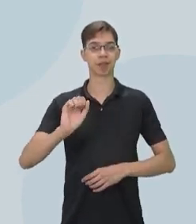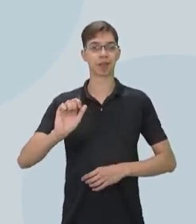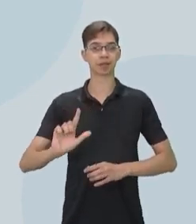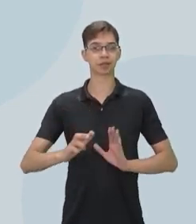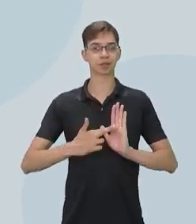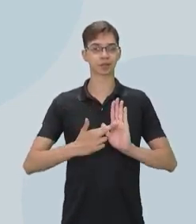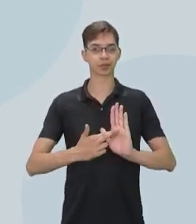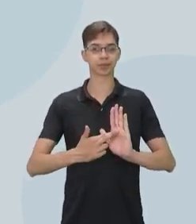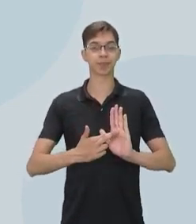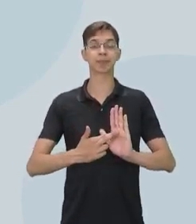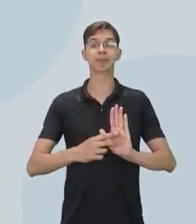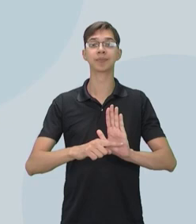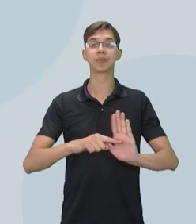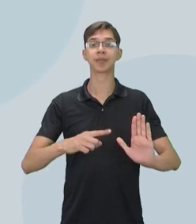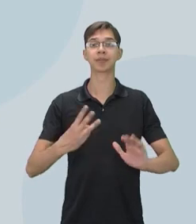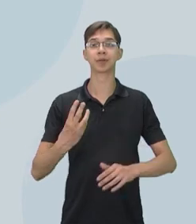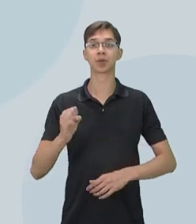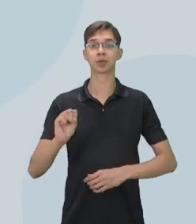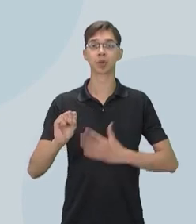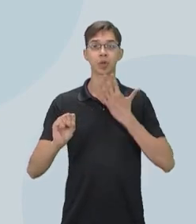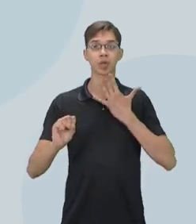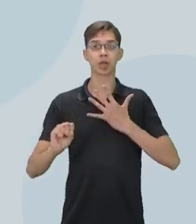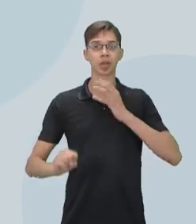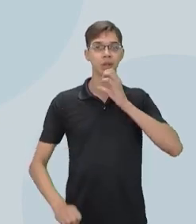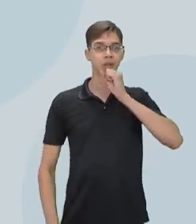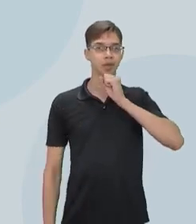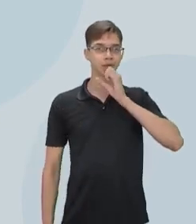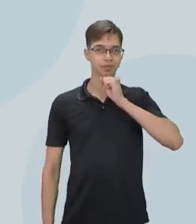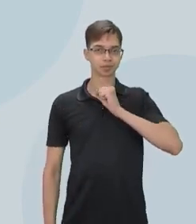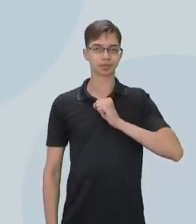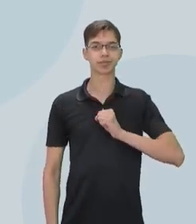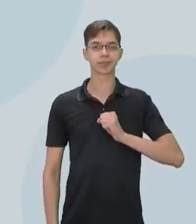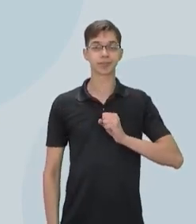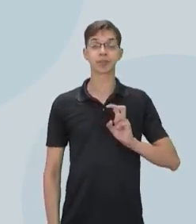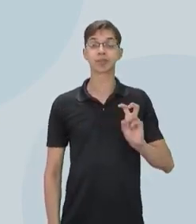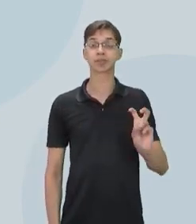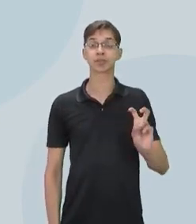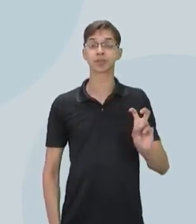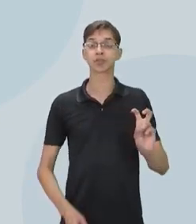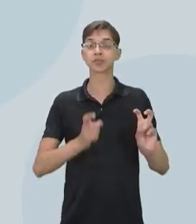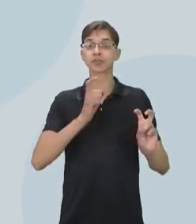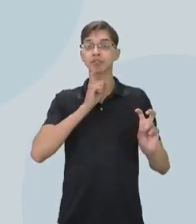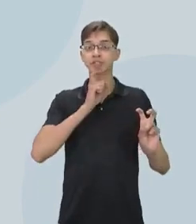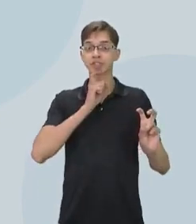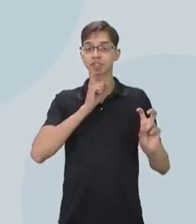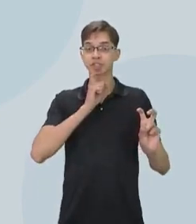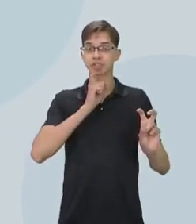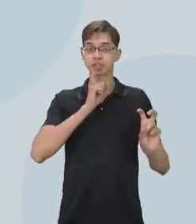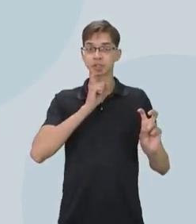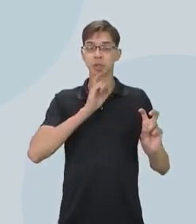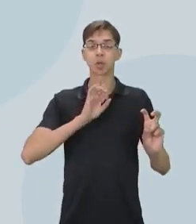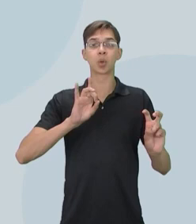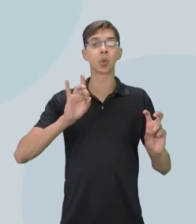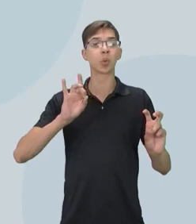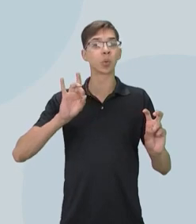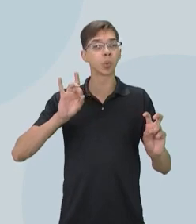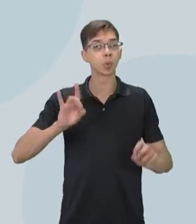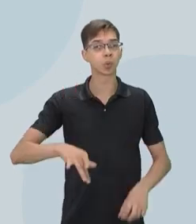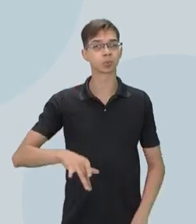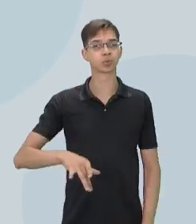o menos 38 em laranja, o 5 em verde e a última conta,